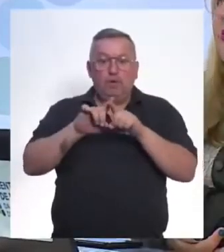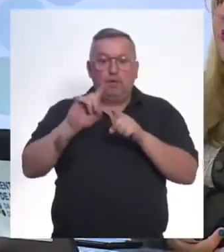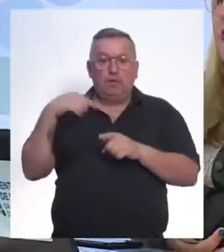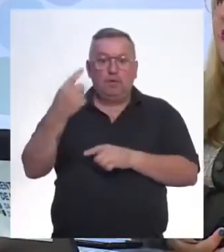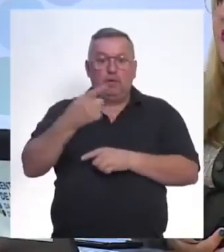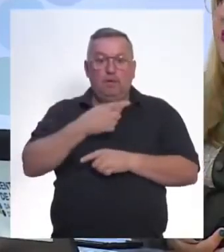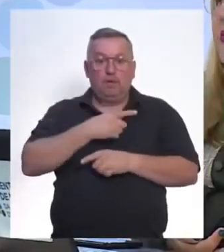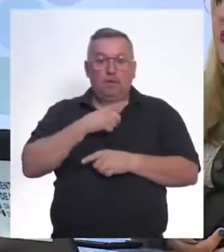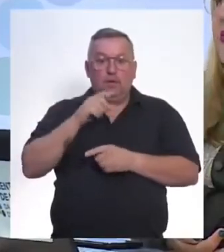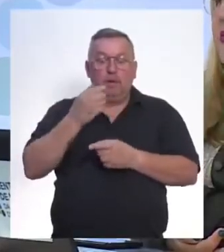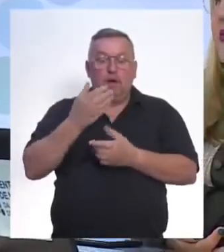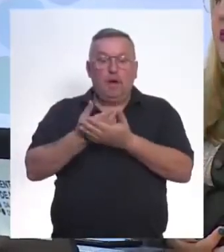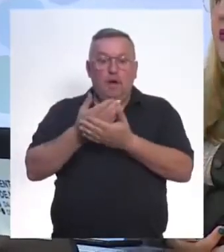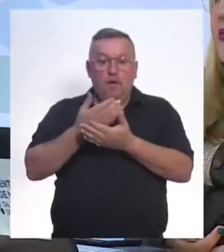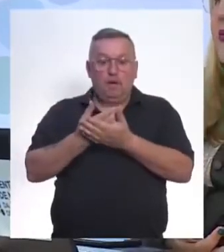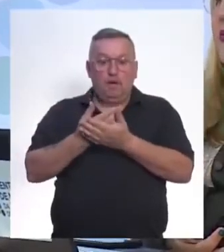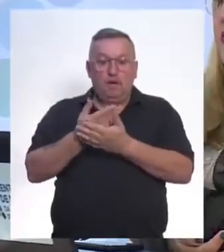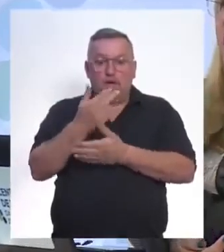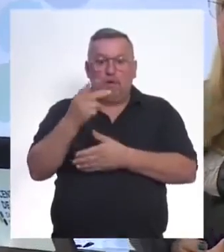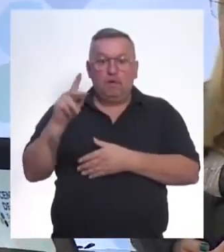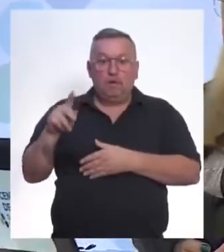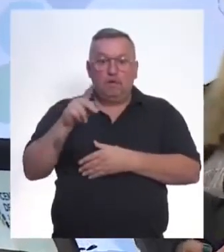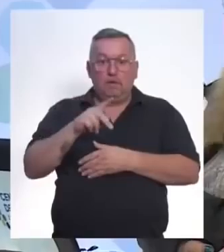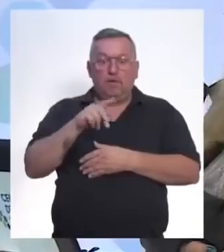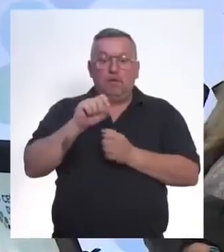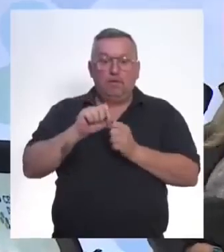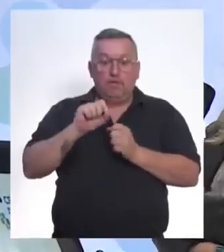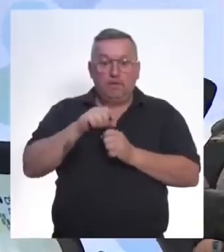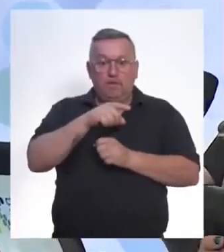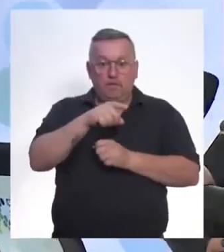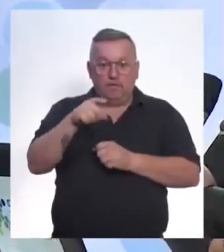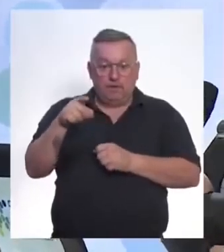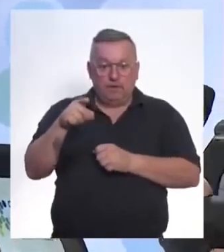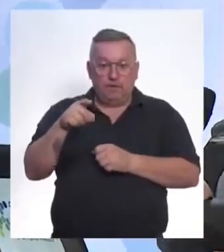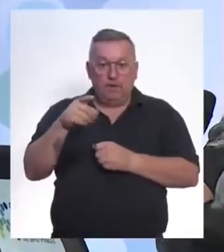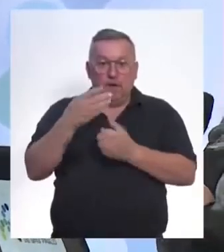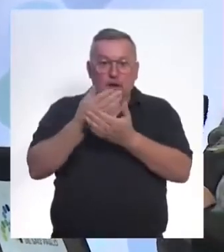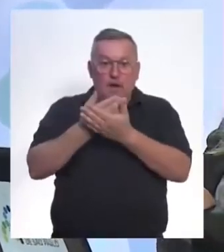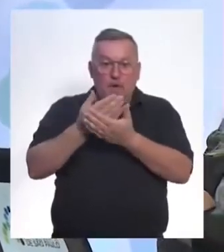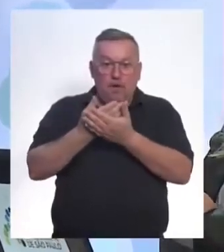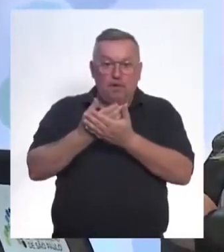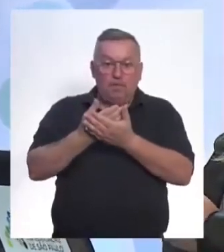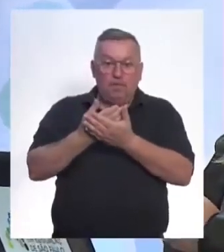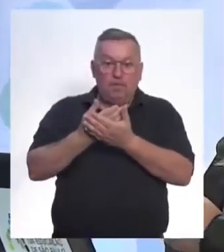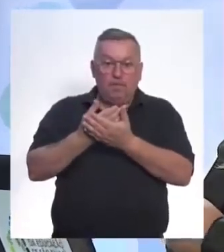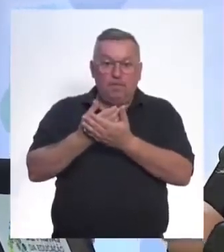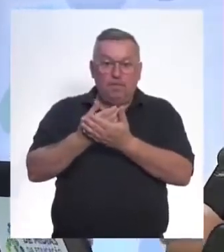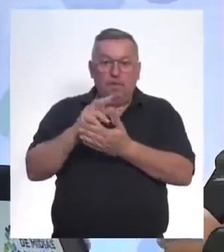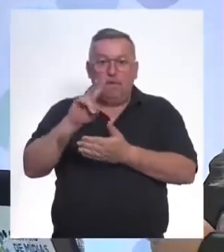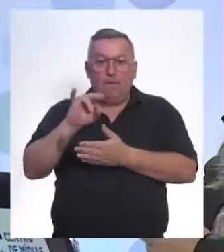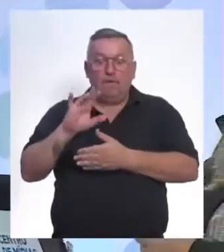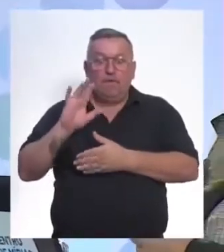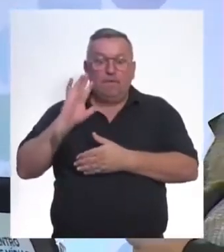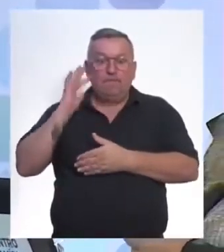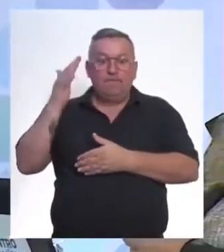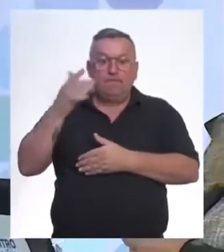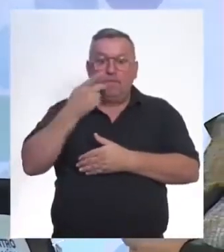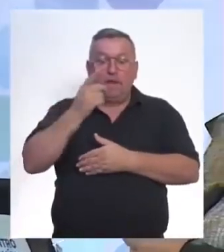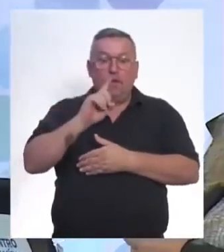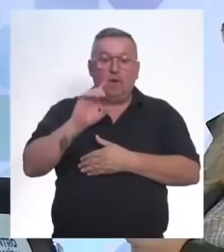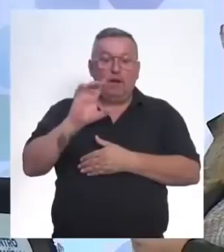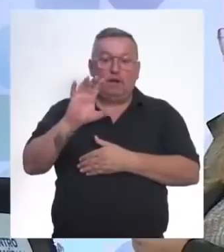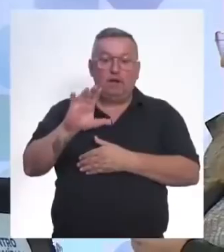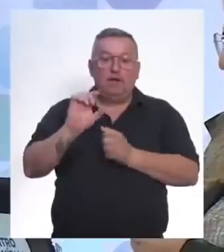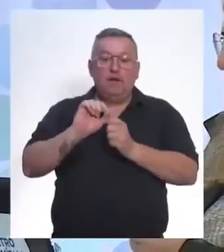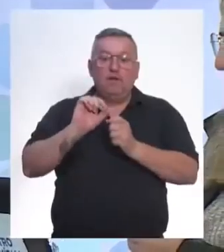nossa aula, igual os professores e vocês fazem lá durante a aula. Tá? Então, vai aparecer alguém dizer, não é assim